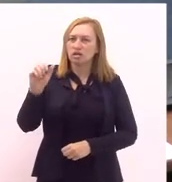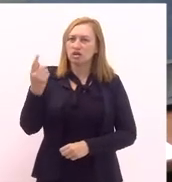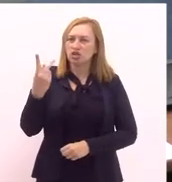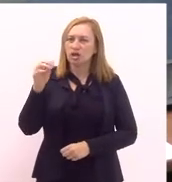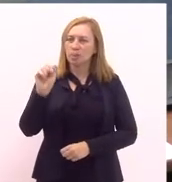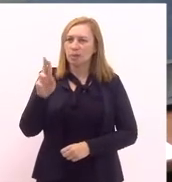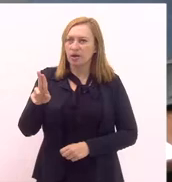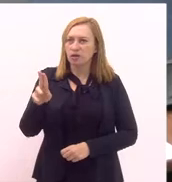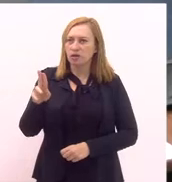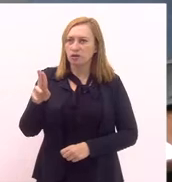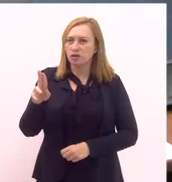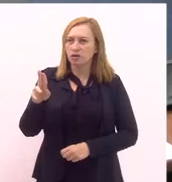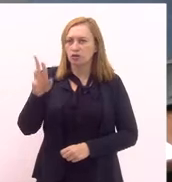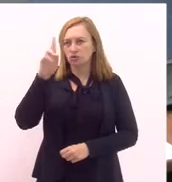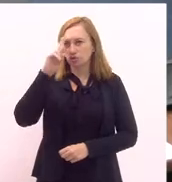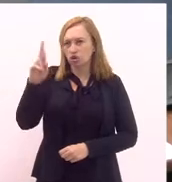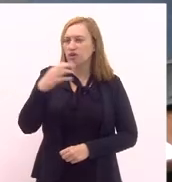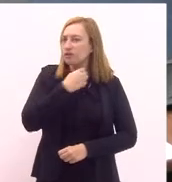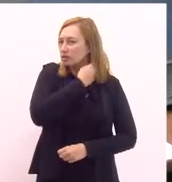do Chef